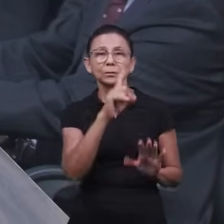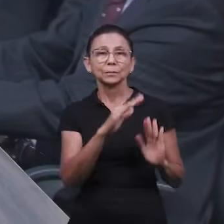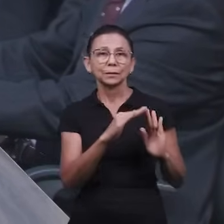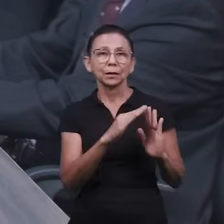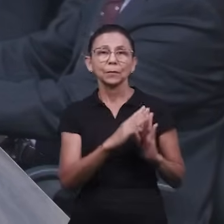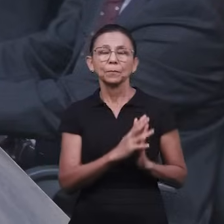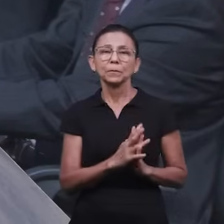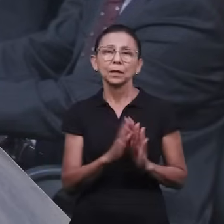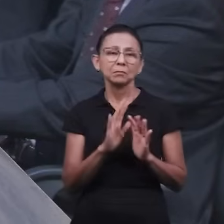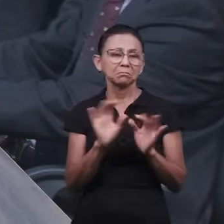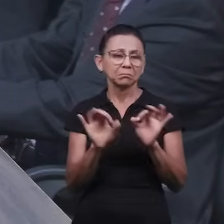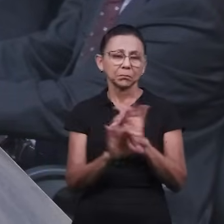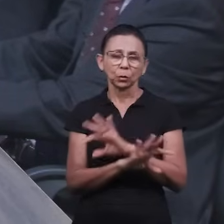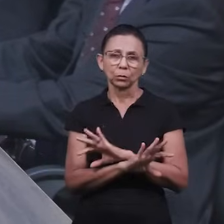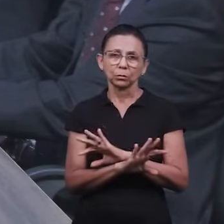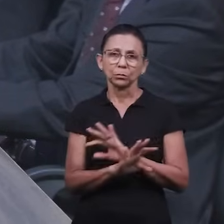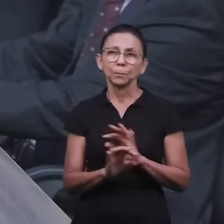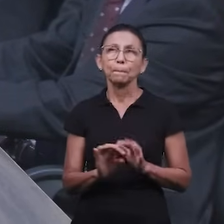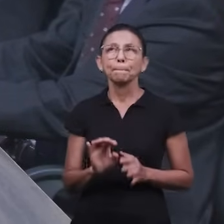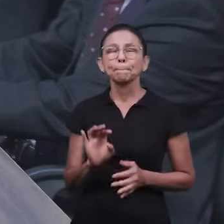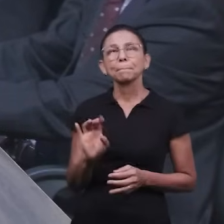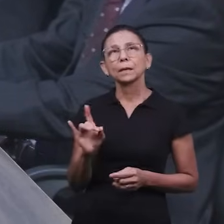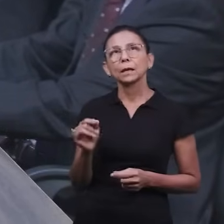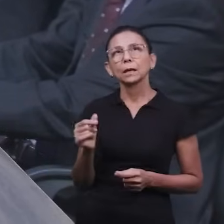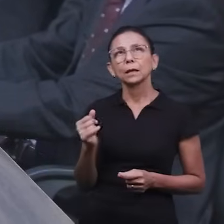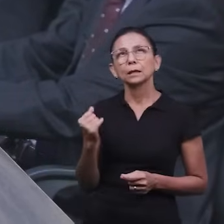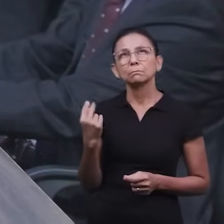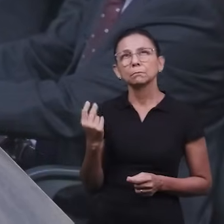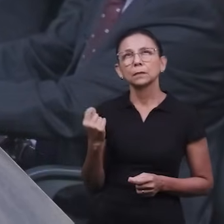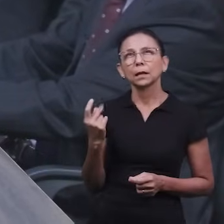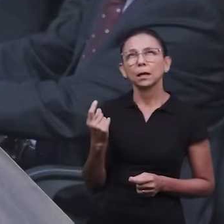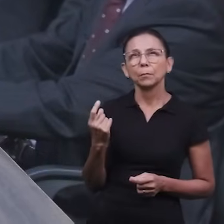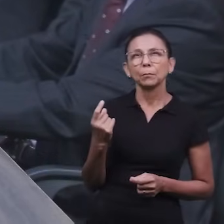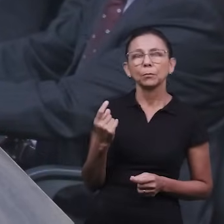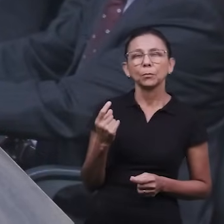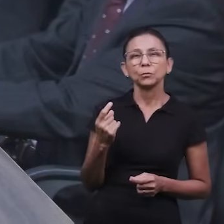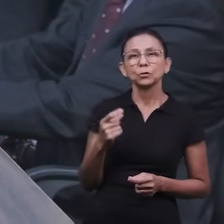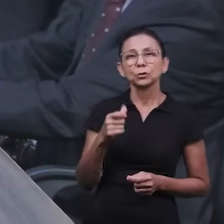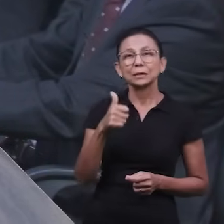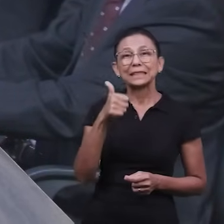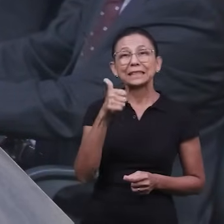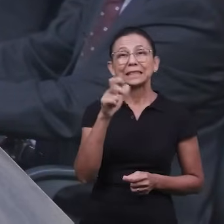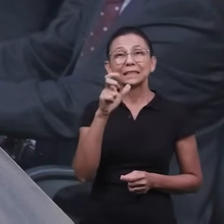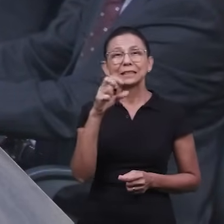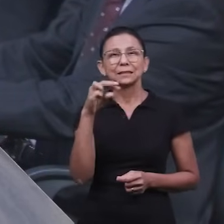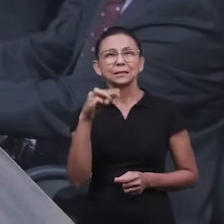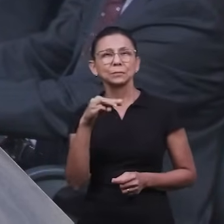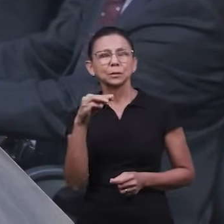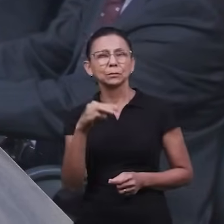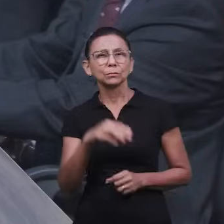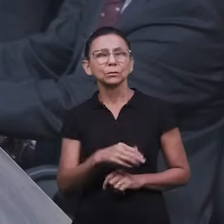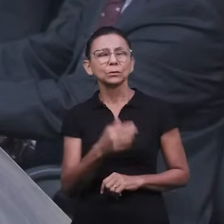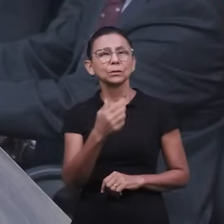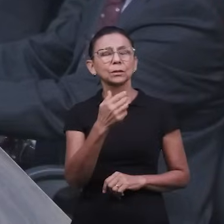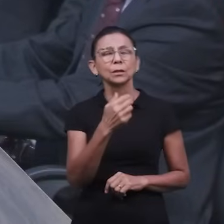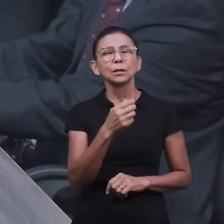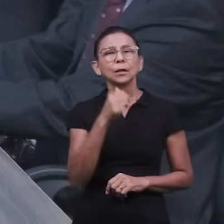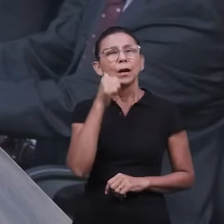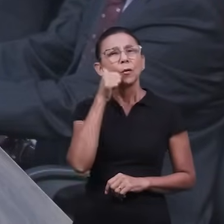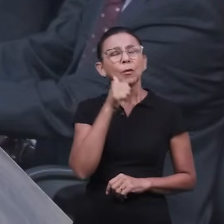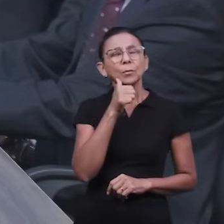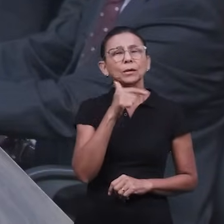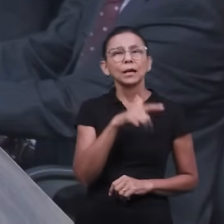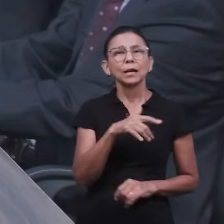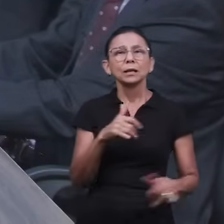ali. Depois de cerca de 15 minutos, ligou uma outra senhora,